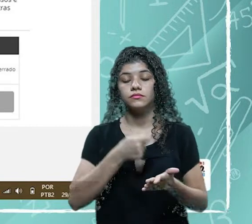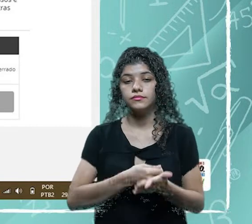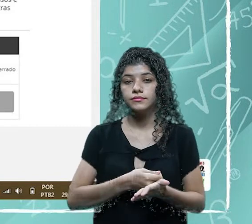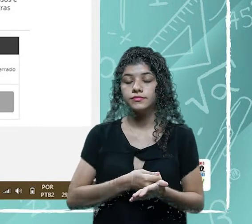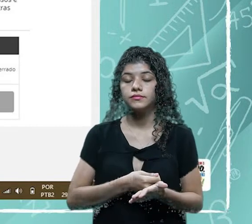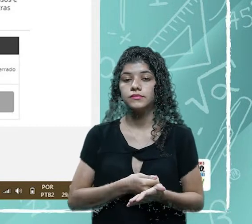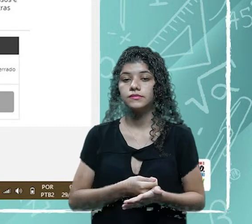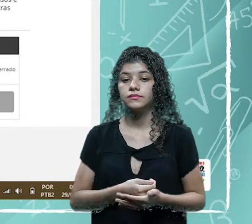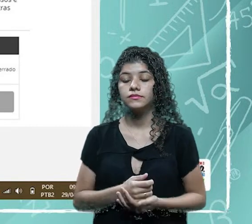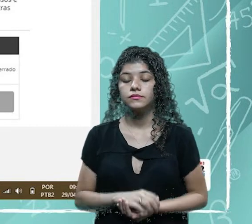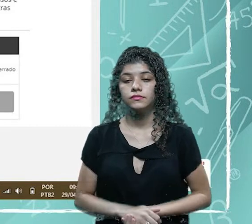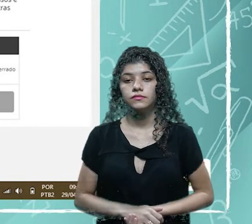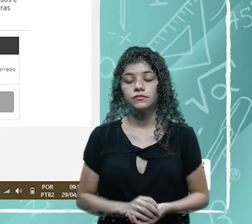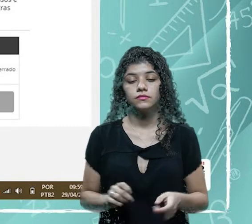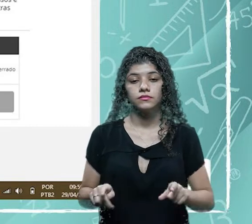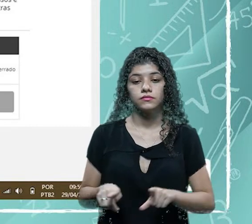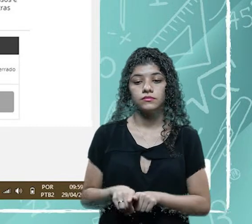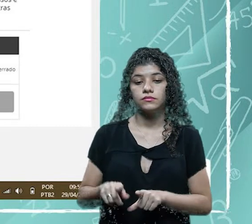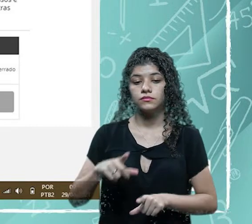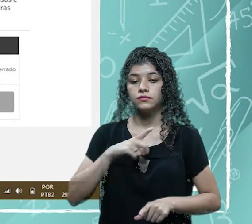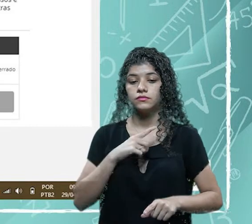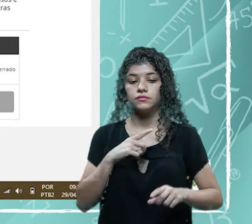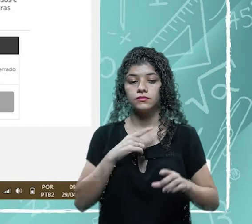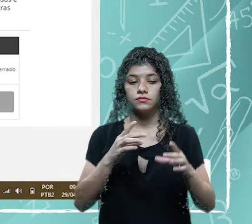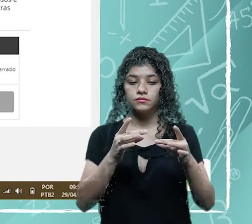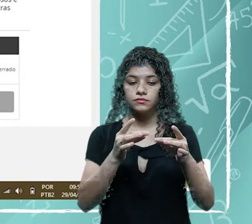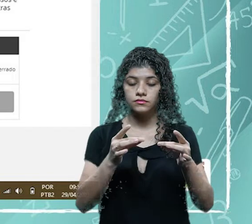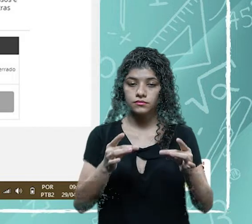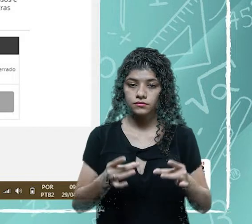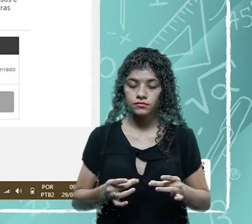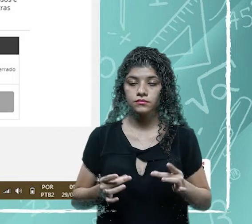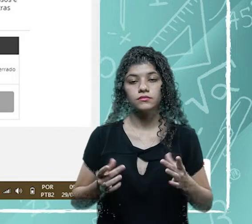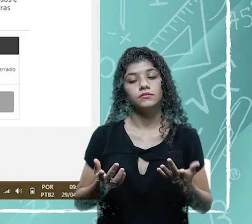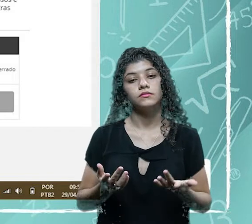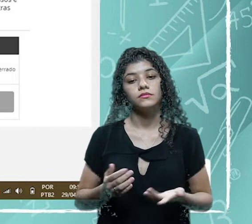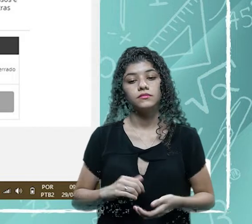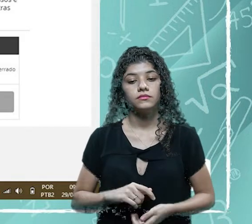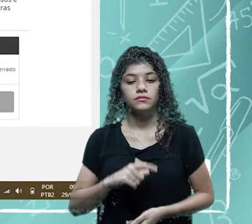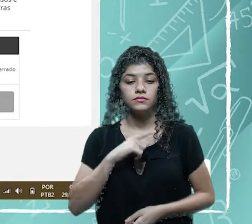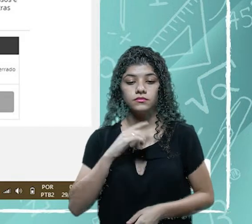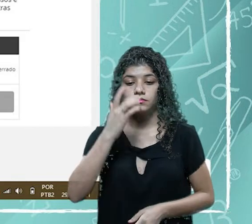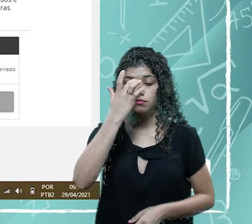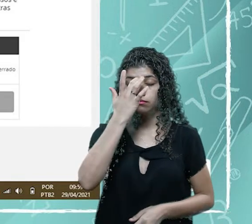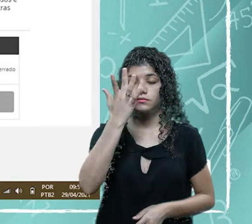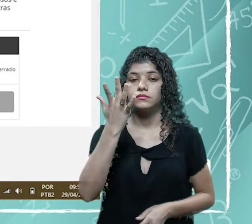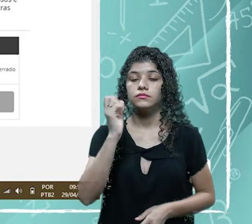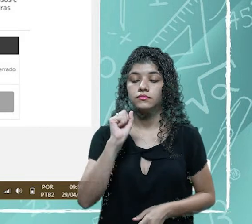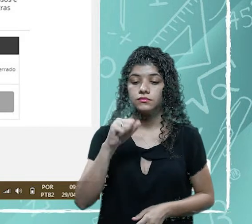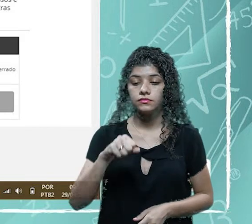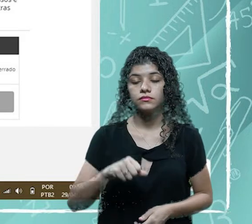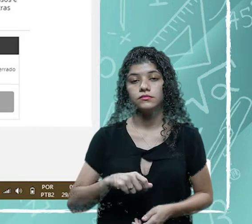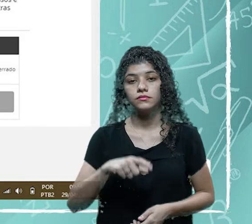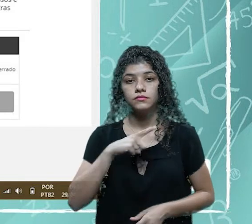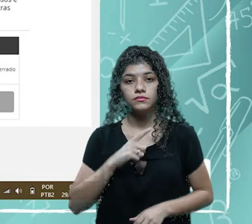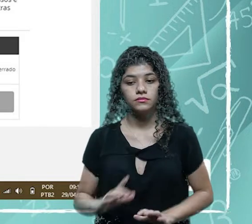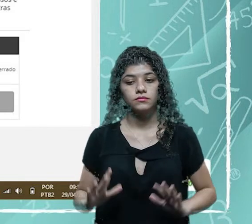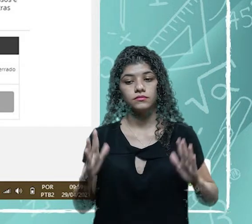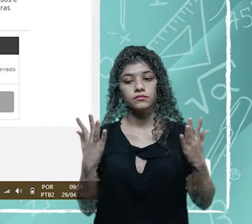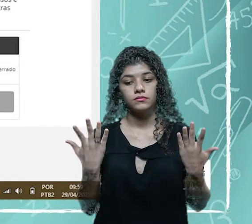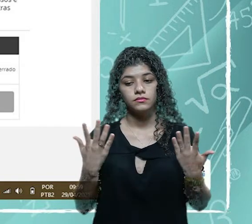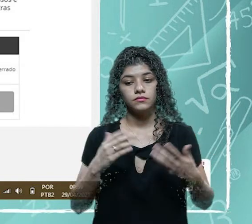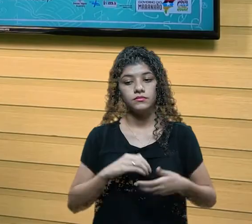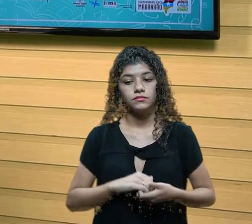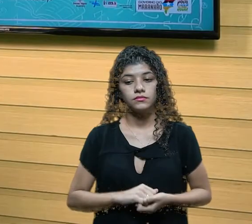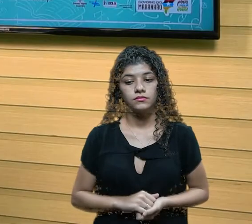ou paga logo abaixo tem a descrição do exemplo então há uma facilidade diz que fazer